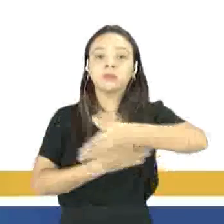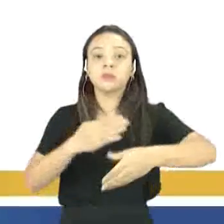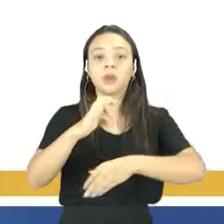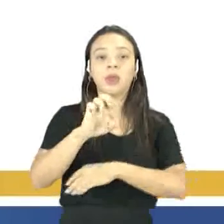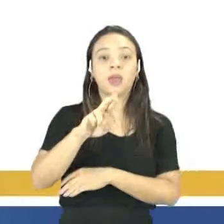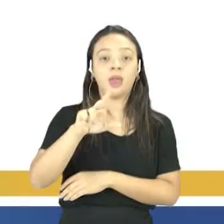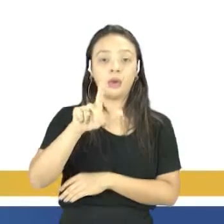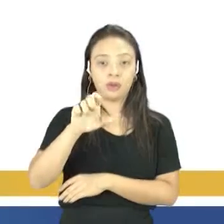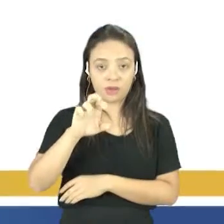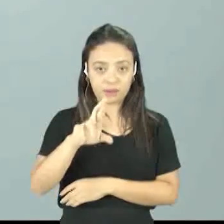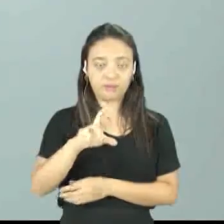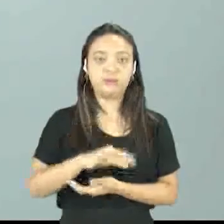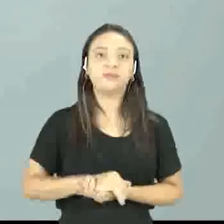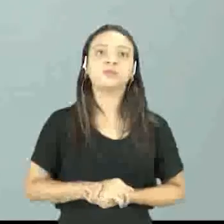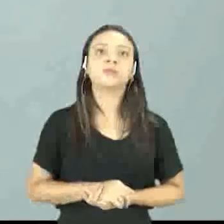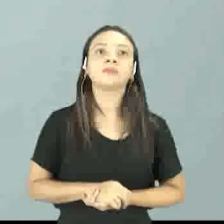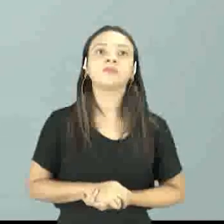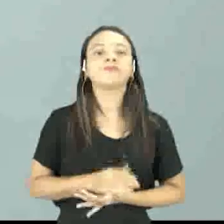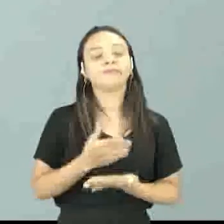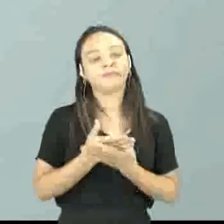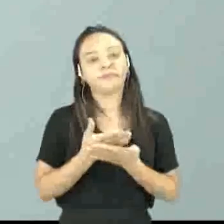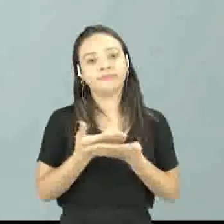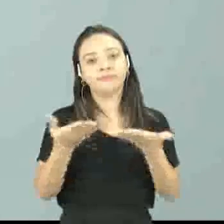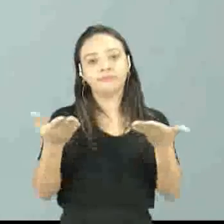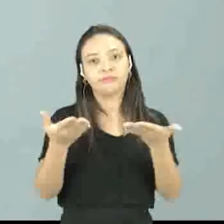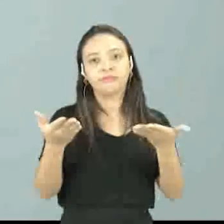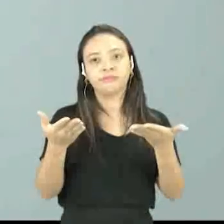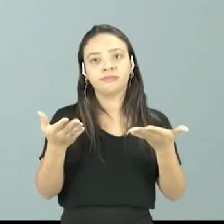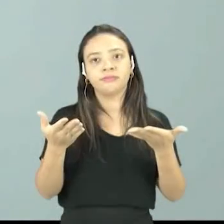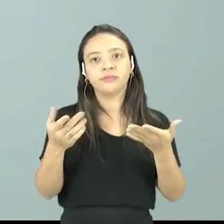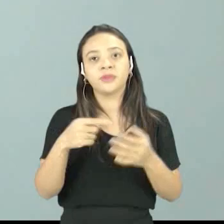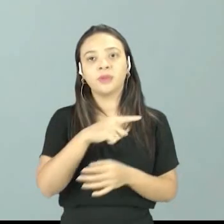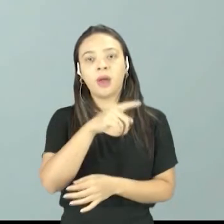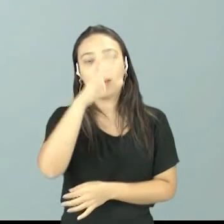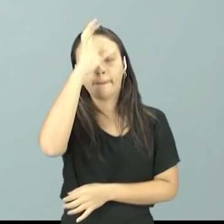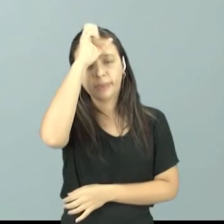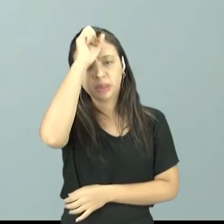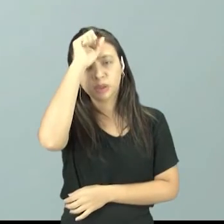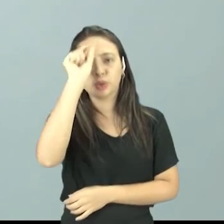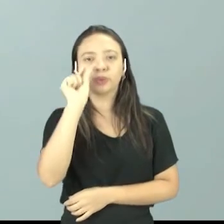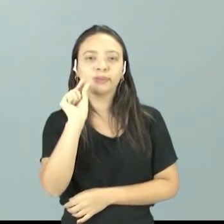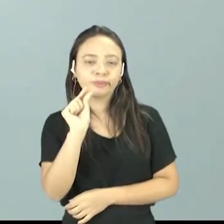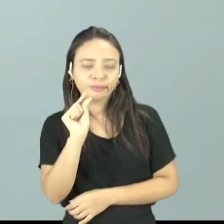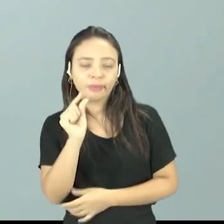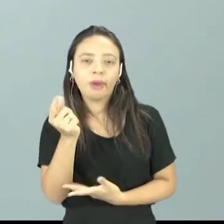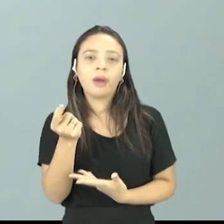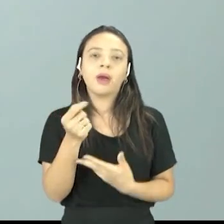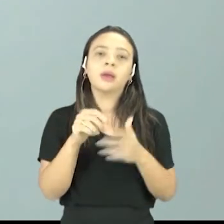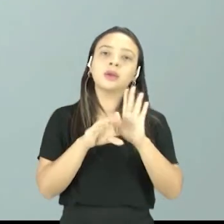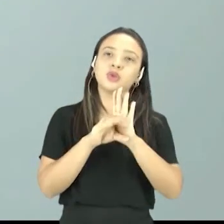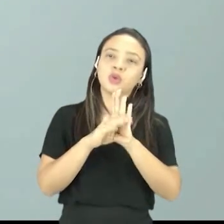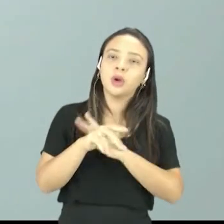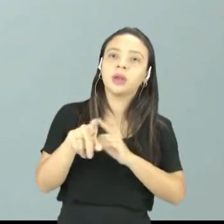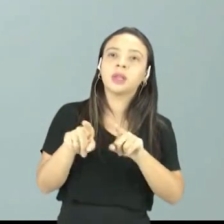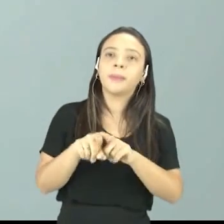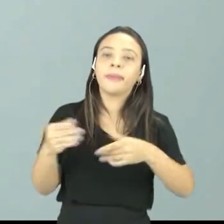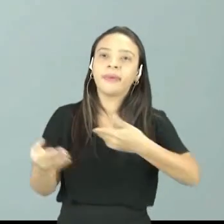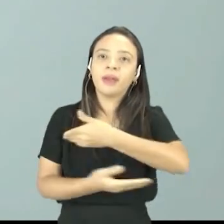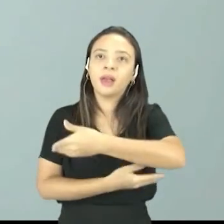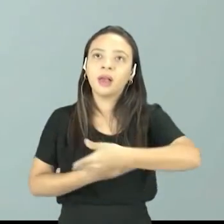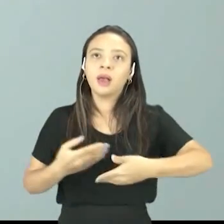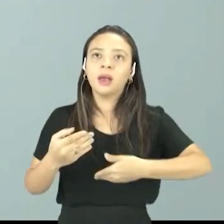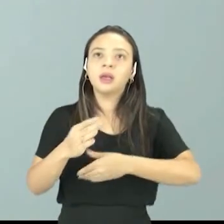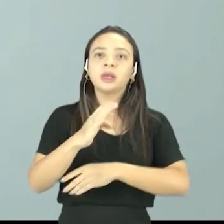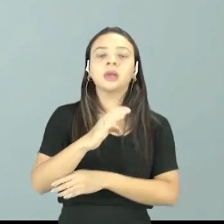ok? Então, gente, essa foi a nossa aula de hoje. Espero que você tenha aprendido aí um pouquinho desses conceitos, entendido um pouquinho da relação de